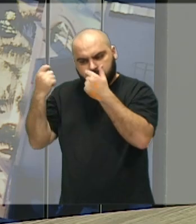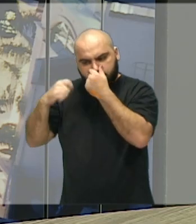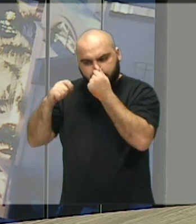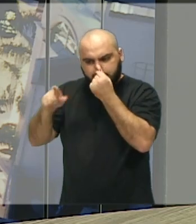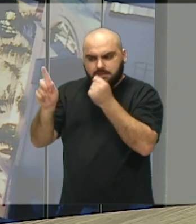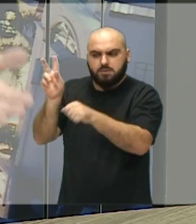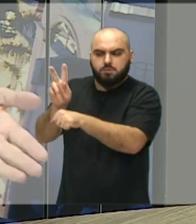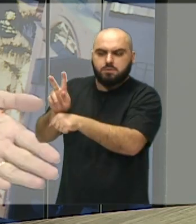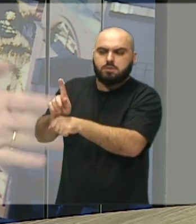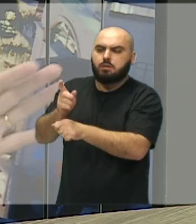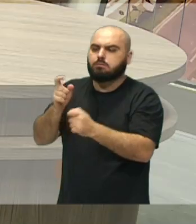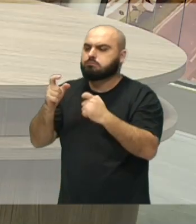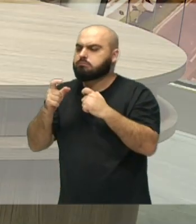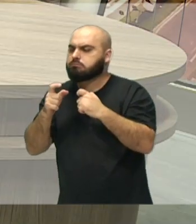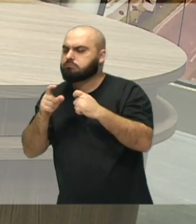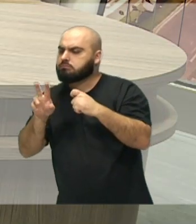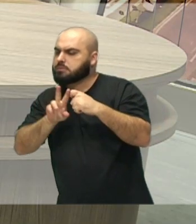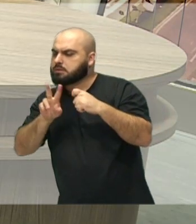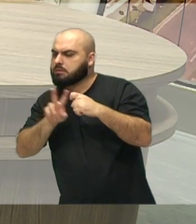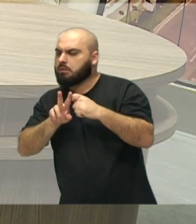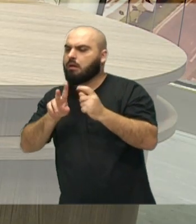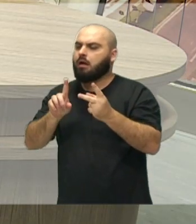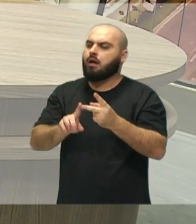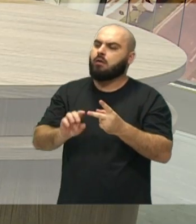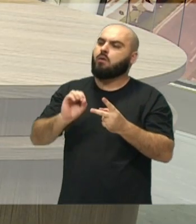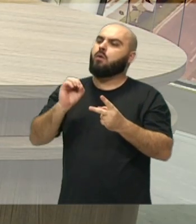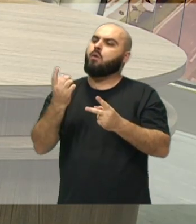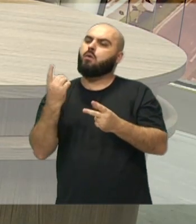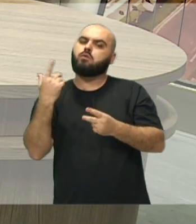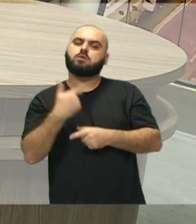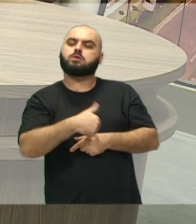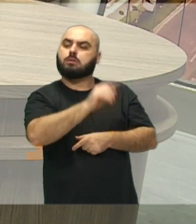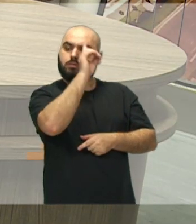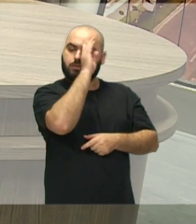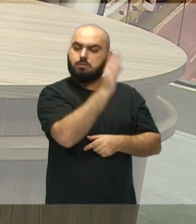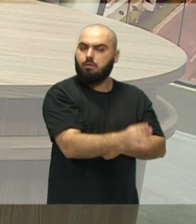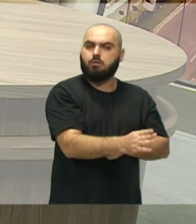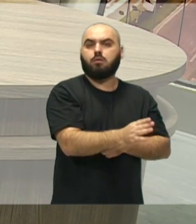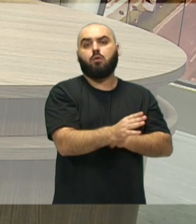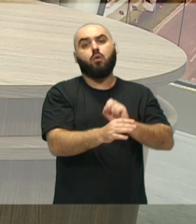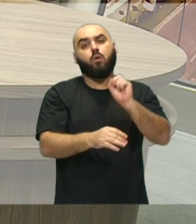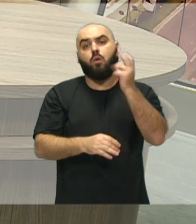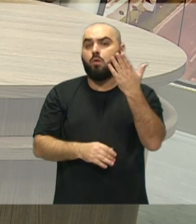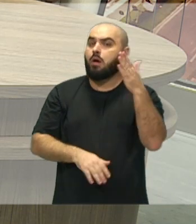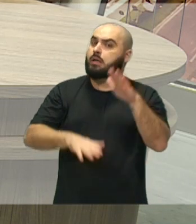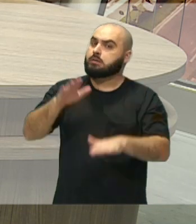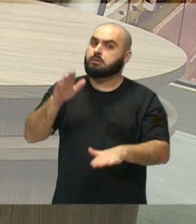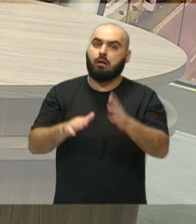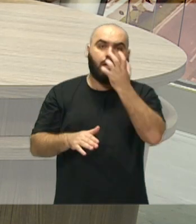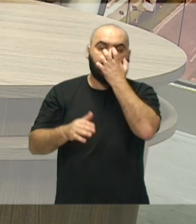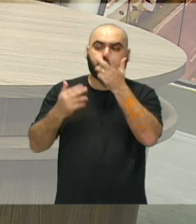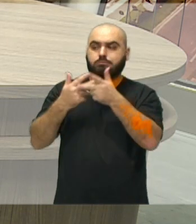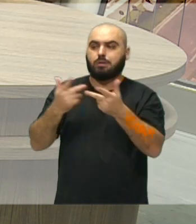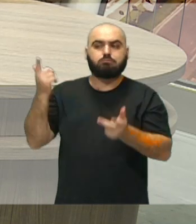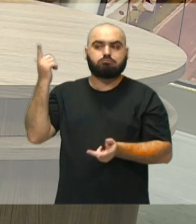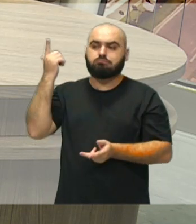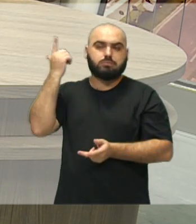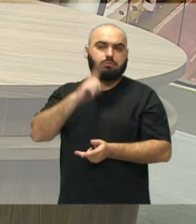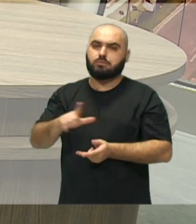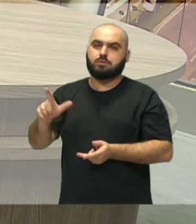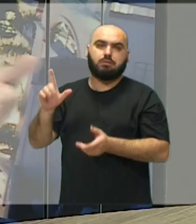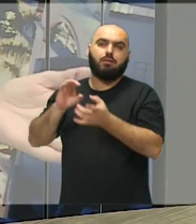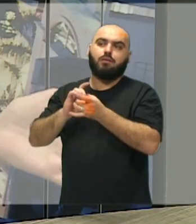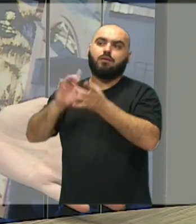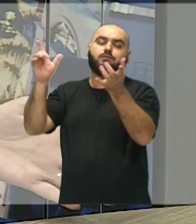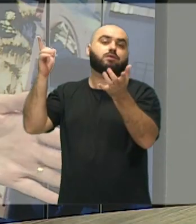de cuidados médicos ou se ele pode já ir para a recuperação ou se é o caso, às vezes, do animal que não tem condições de ser livre,